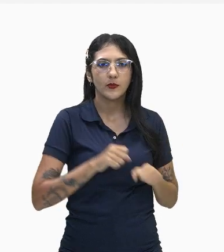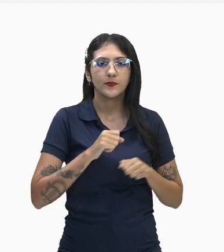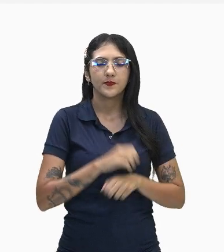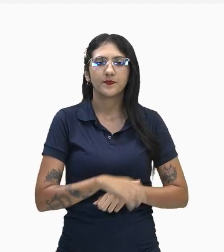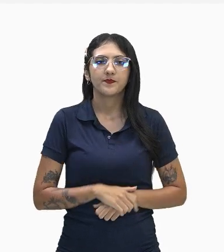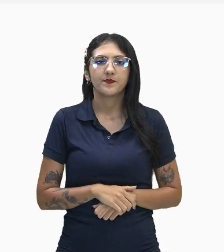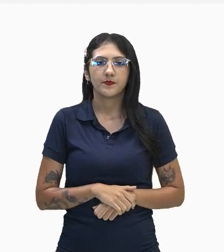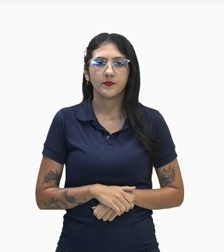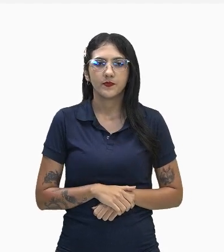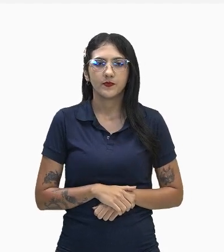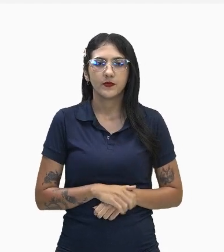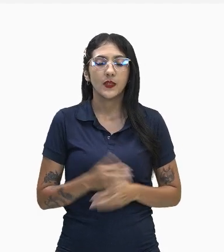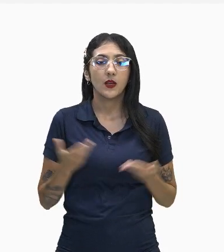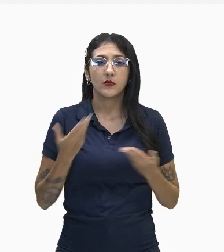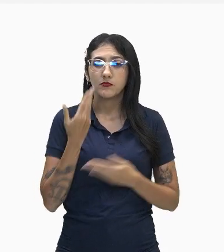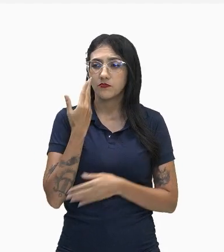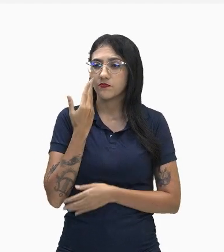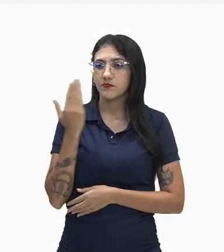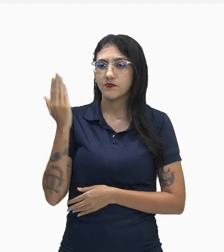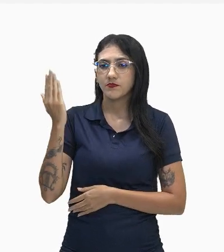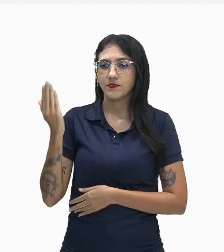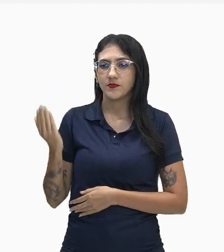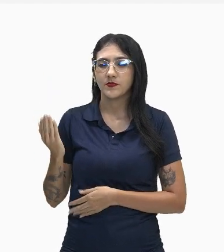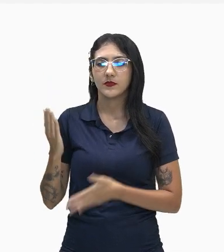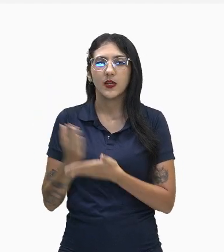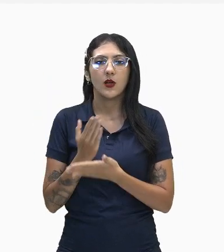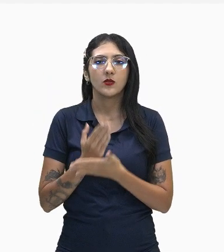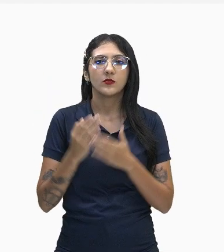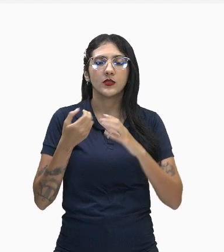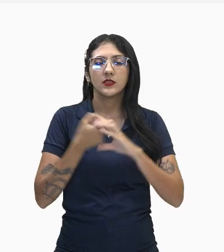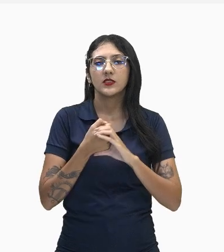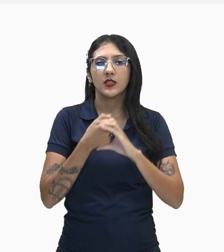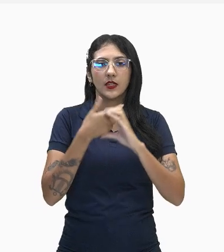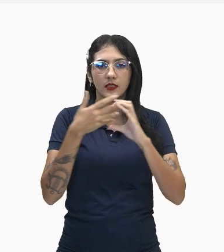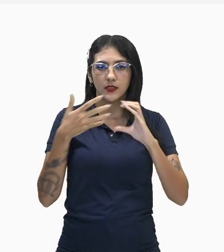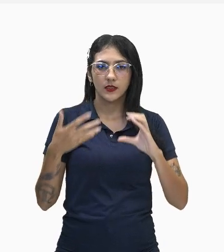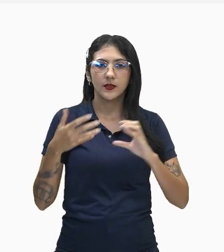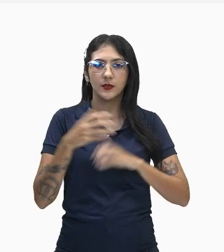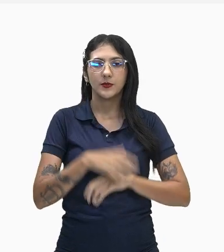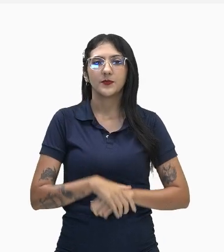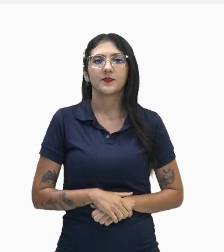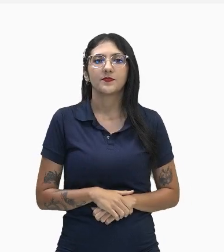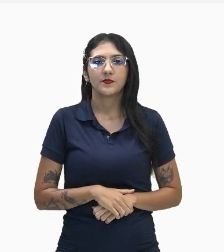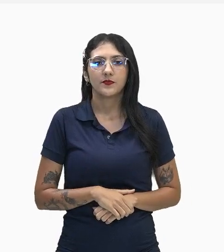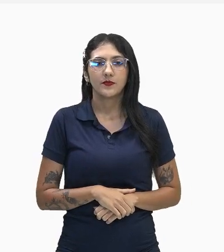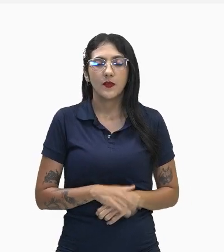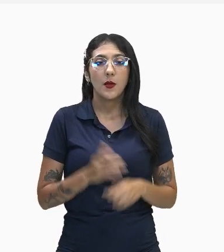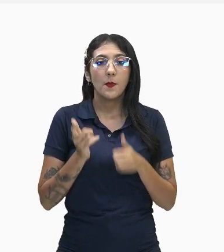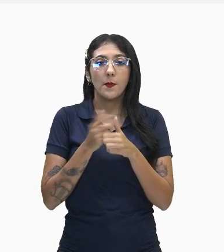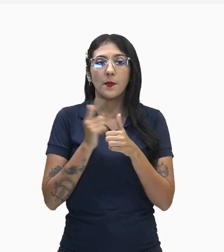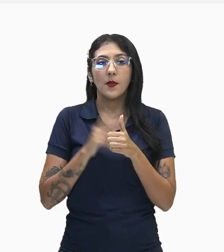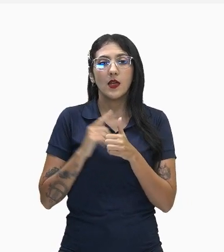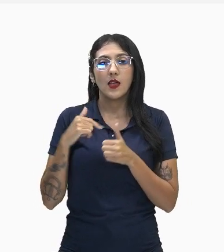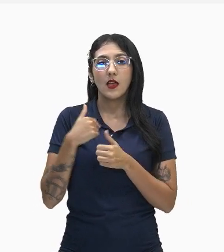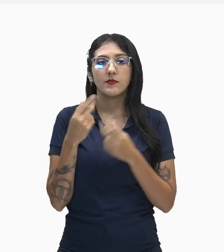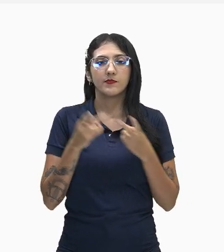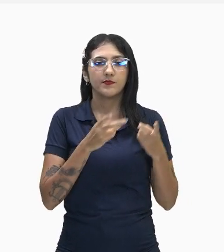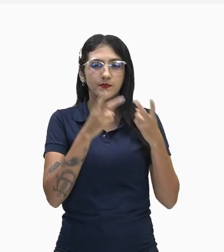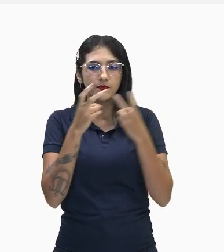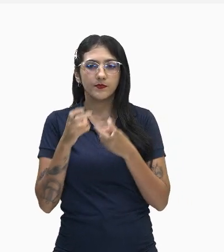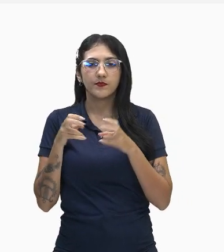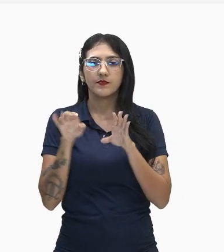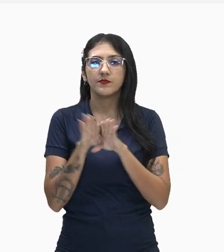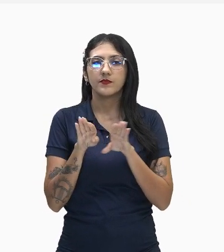algumas características em relação às unidades de proteção integral. Primeiro, a gente vai observar que dentro